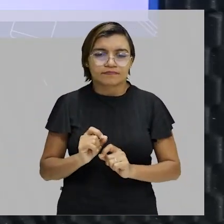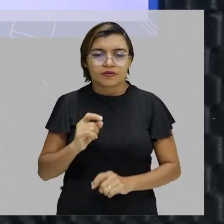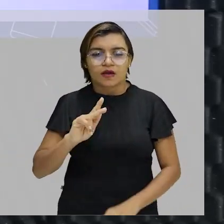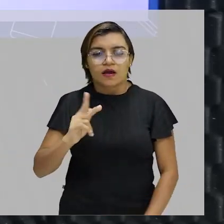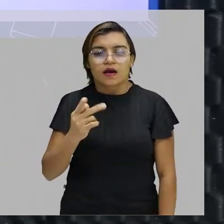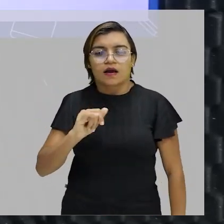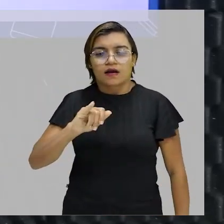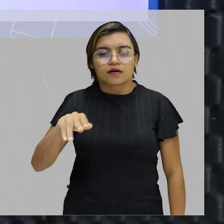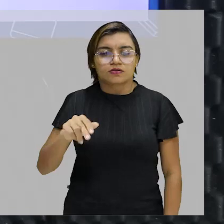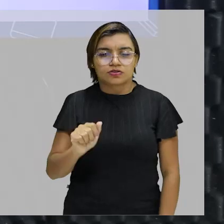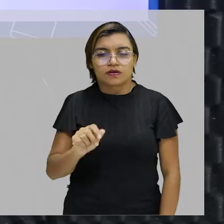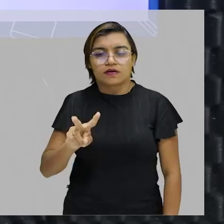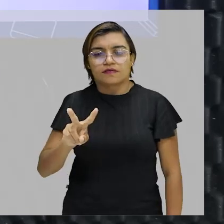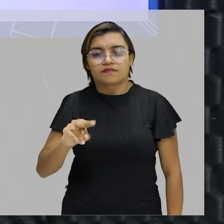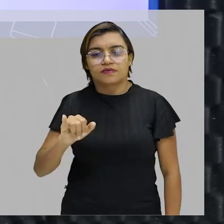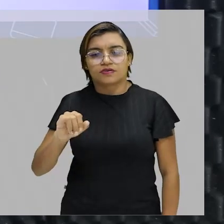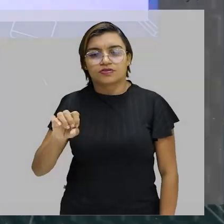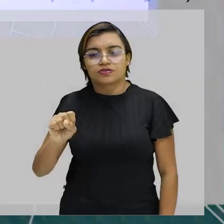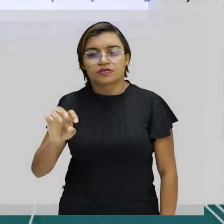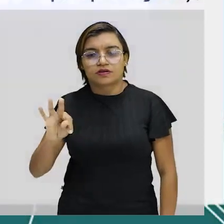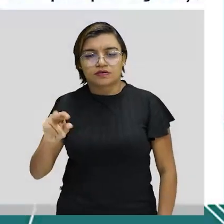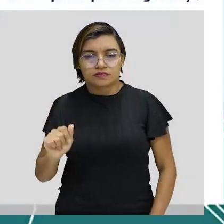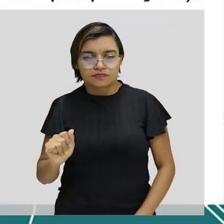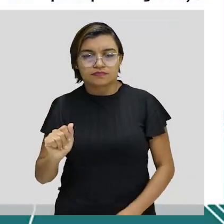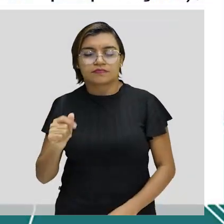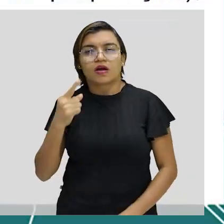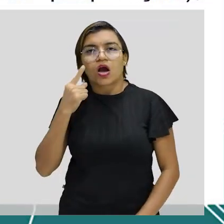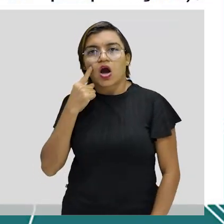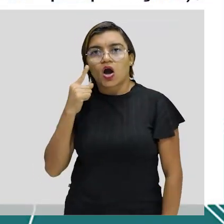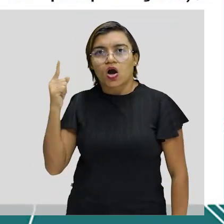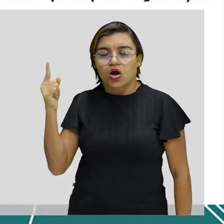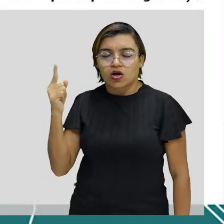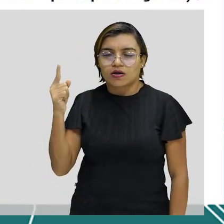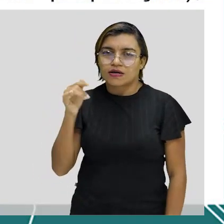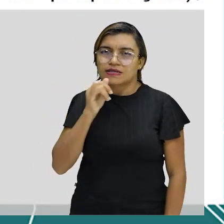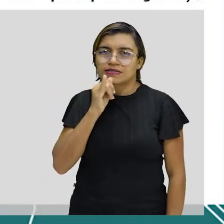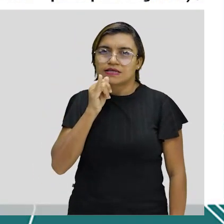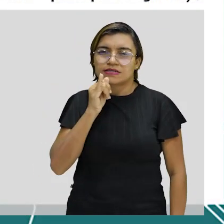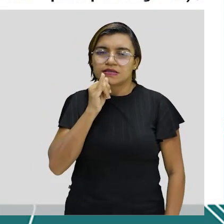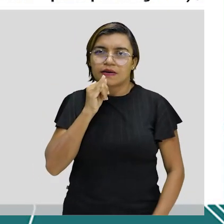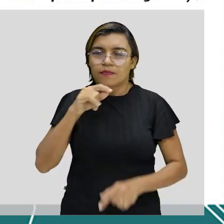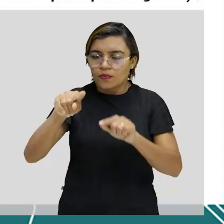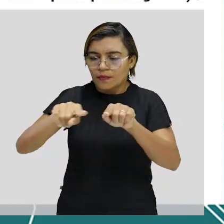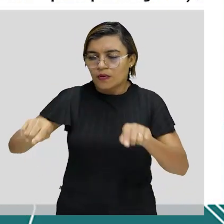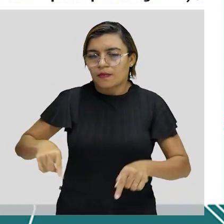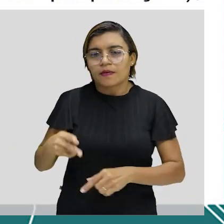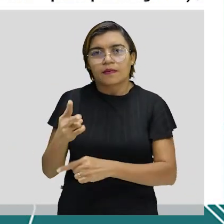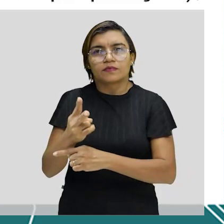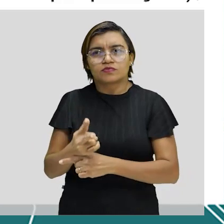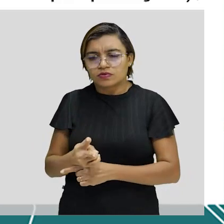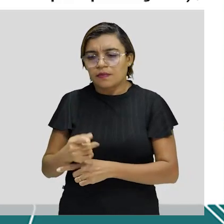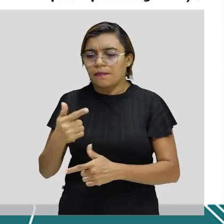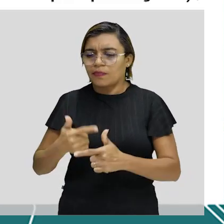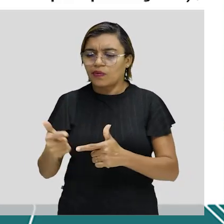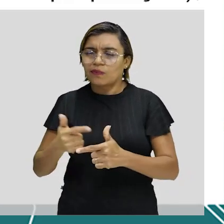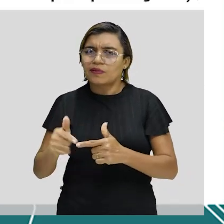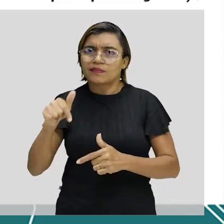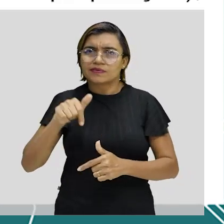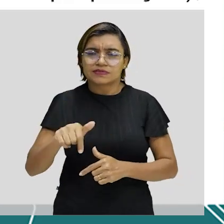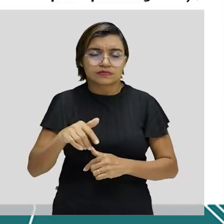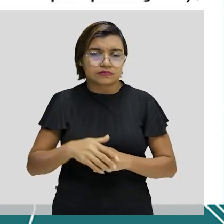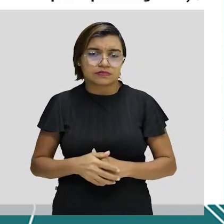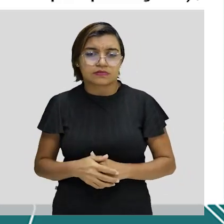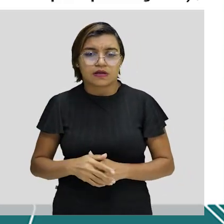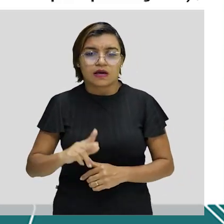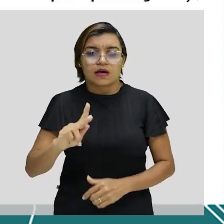que sempre vai se construir dessa forma. Haja vista, problemas no estúdio, gravaremos mais tarde. E nunca